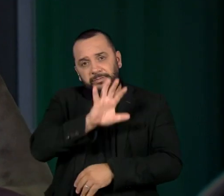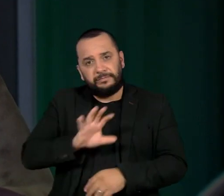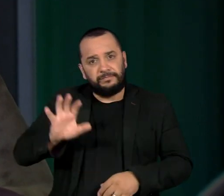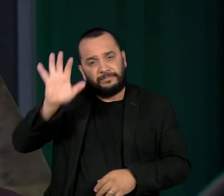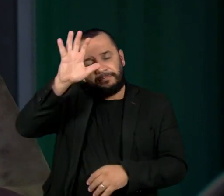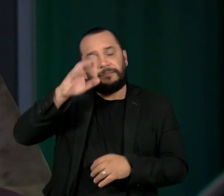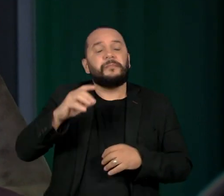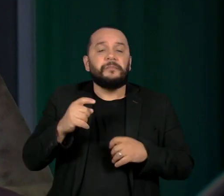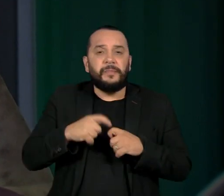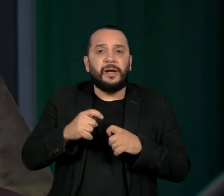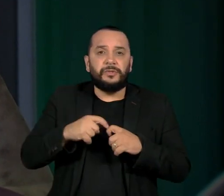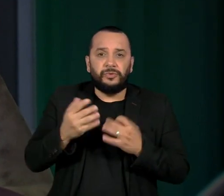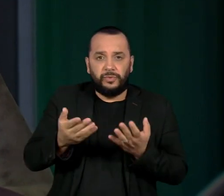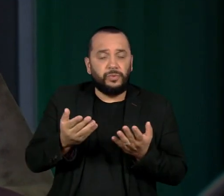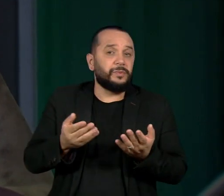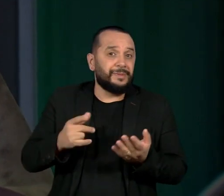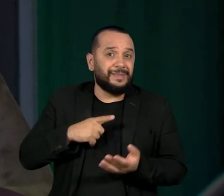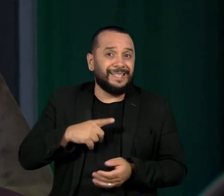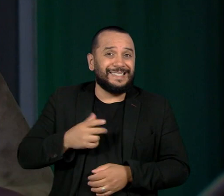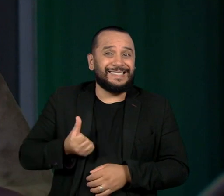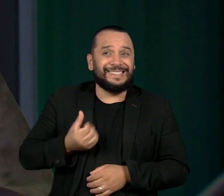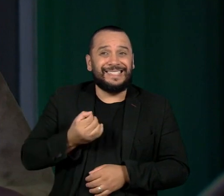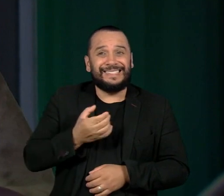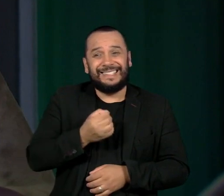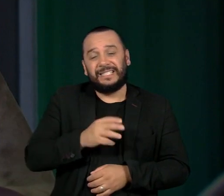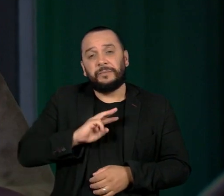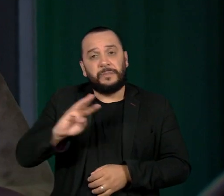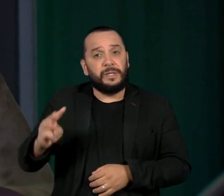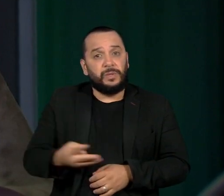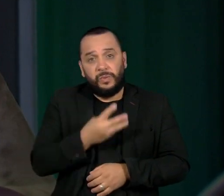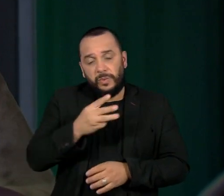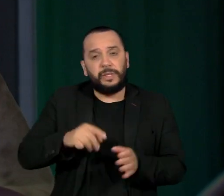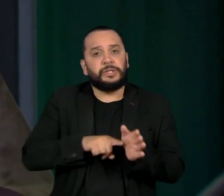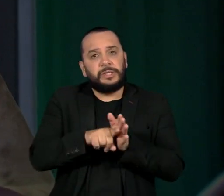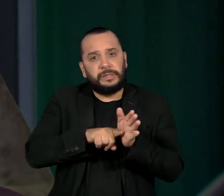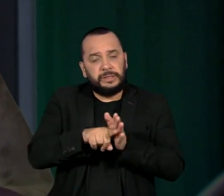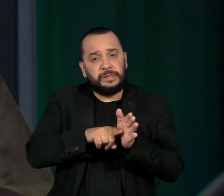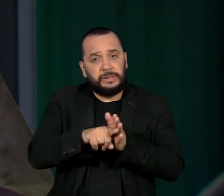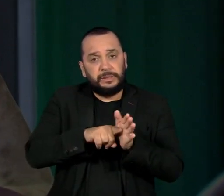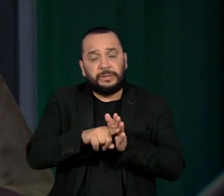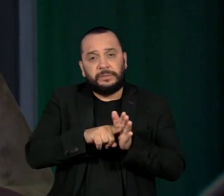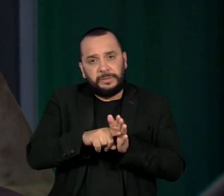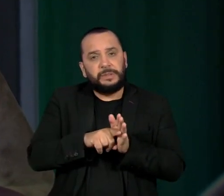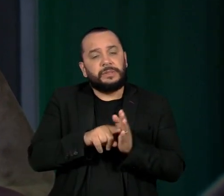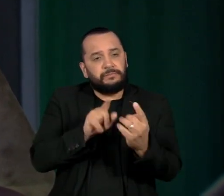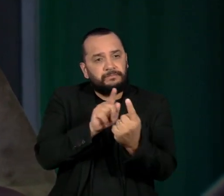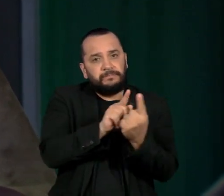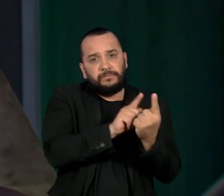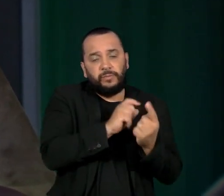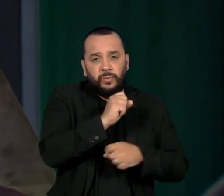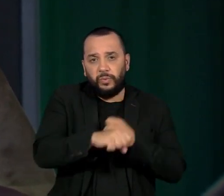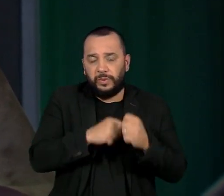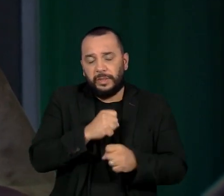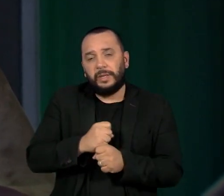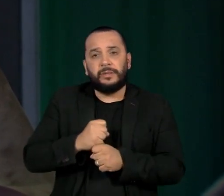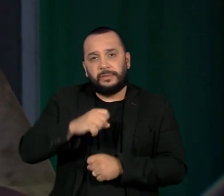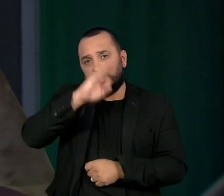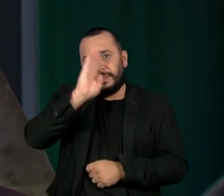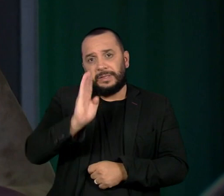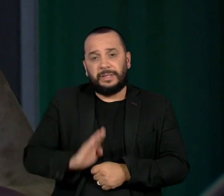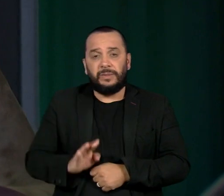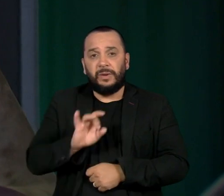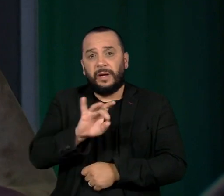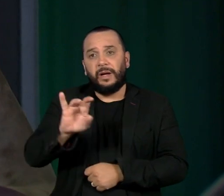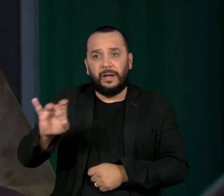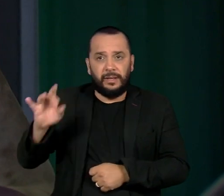acontecem mais de 600 milhões de consultas por ano no país. Isso significa que cada habitante realiza ao menos